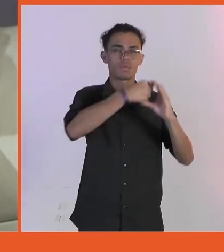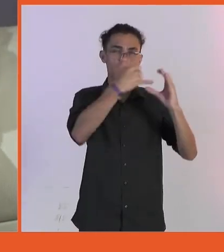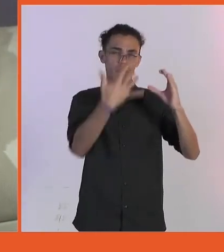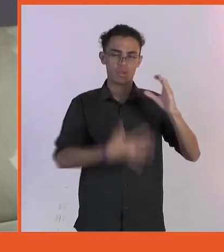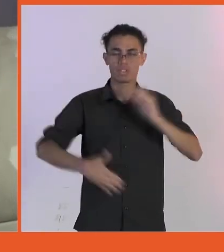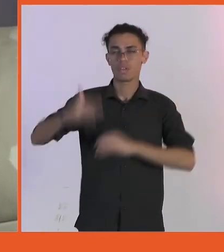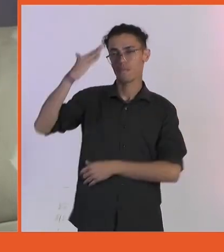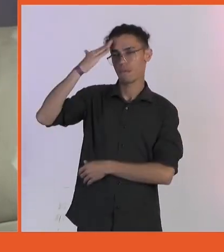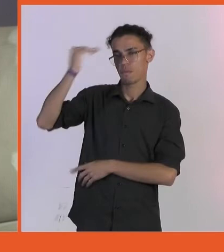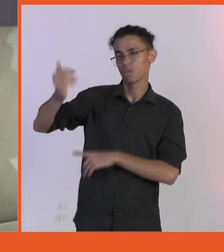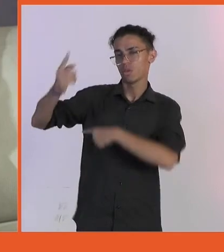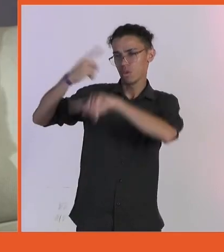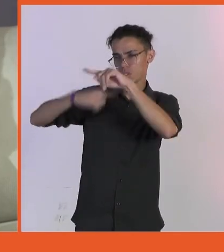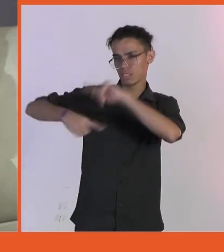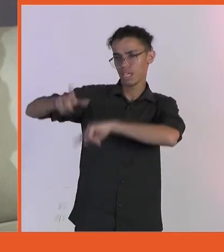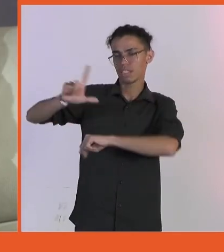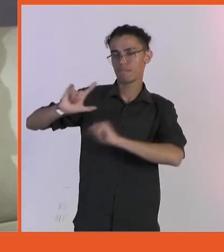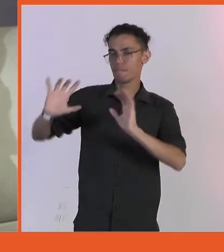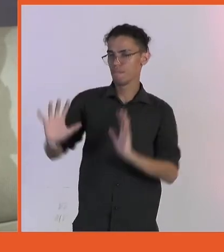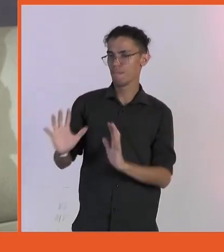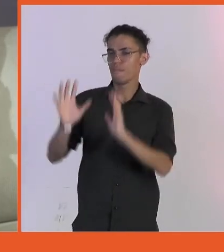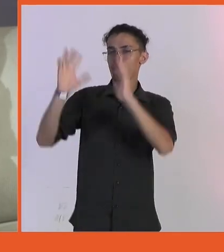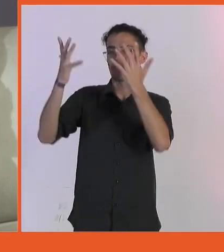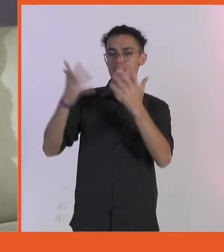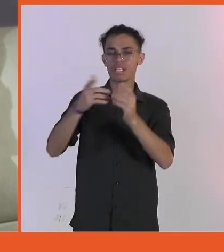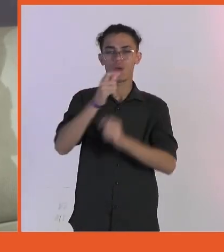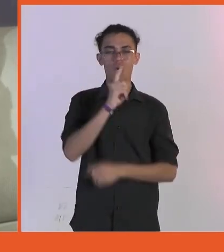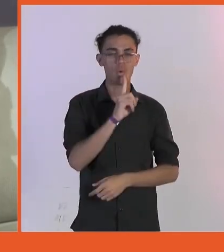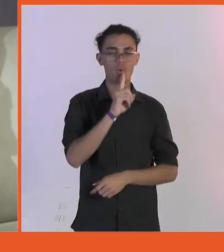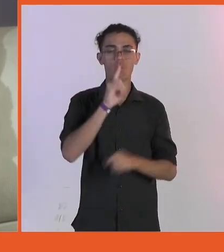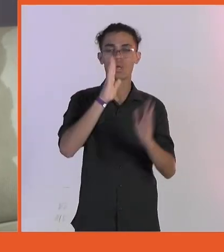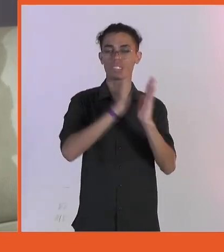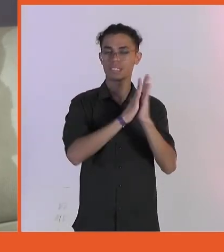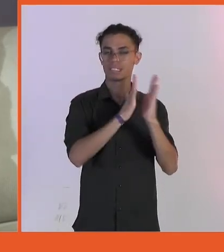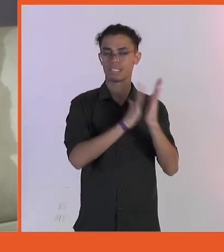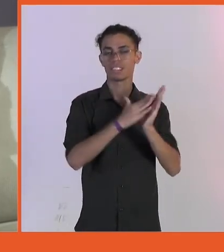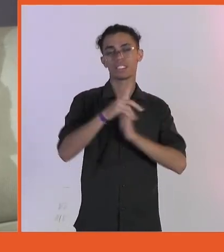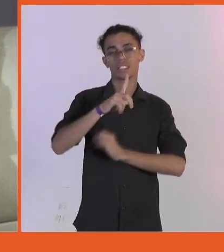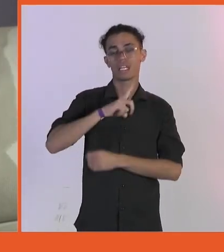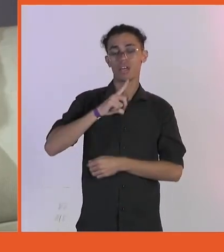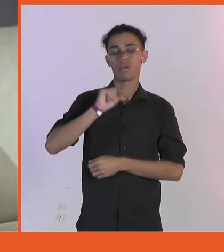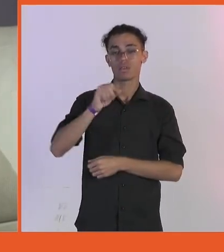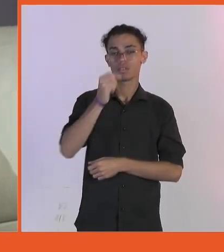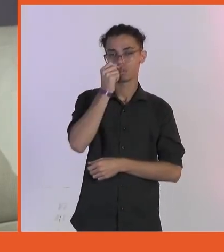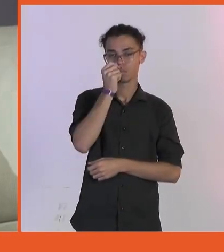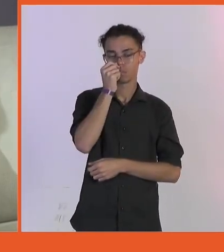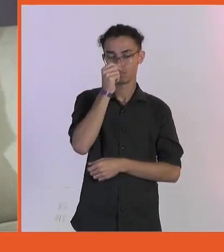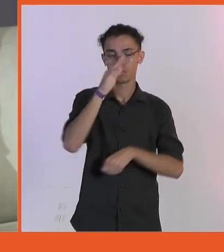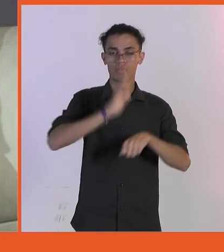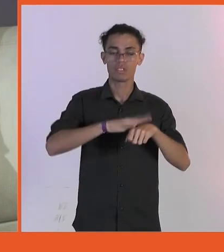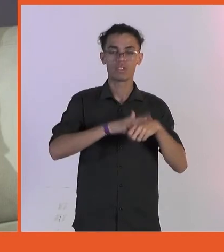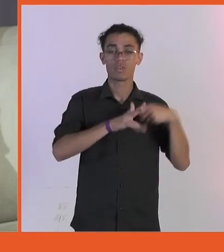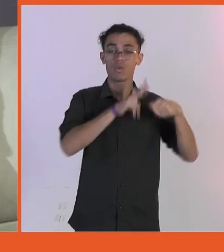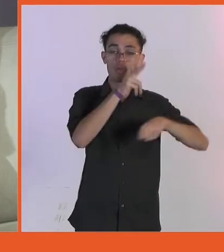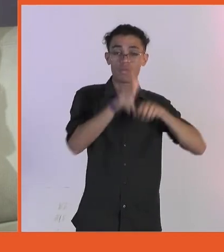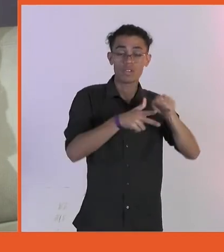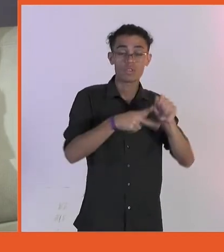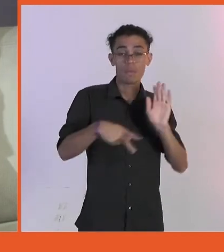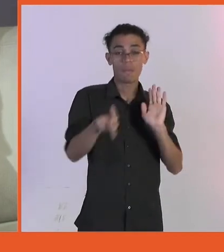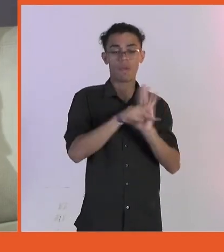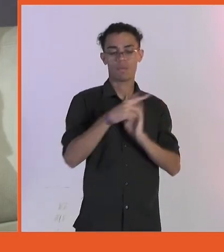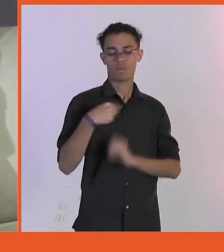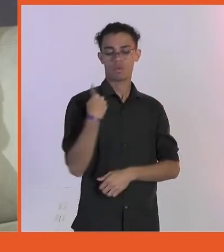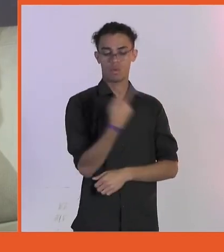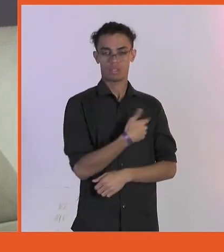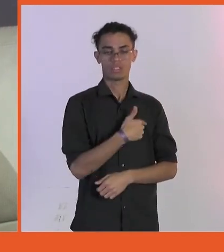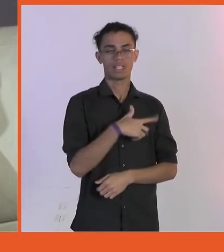muita festa, comentamos festa. Pô, tá faltando um vídeo falando sobre a gente também, né? Vamos botar um vídeo sobre a gente? Vai um vídeo sobre a gente. Ai,